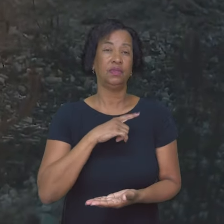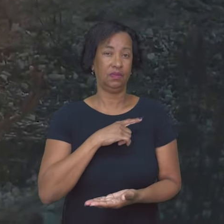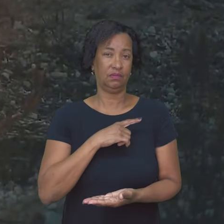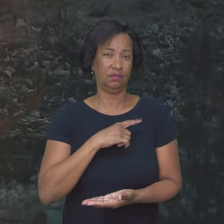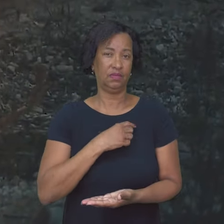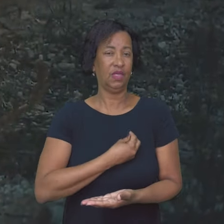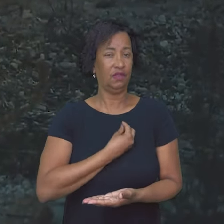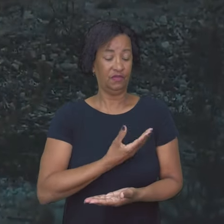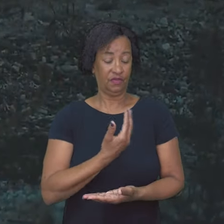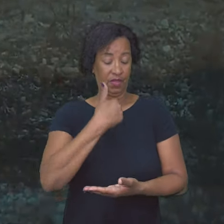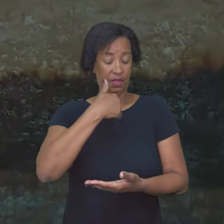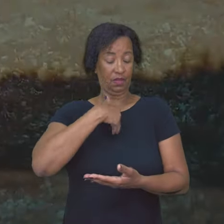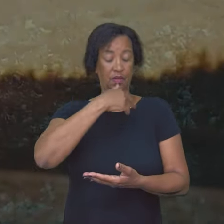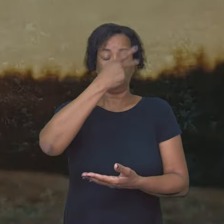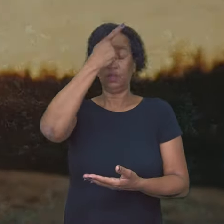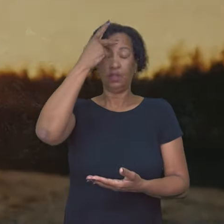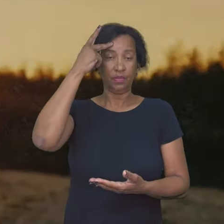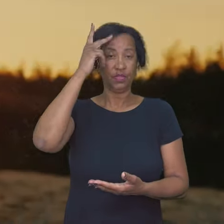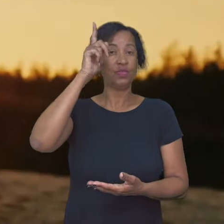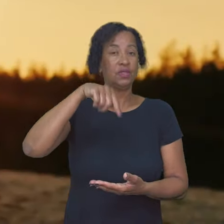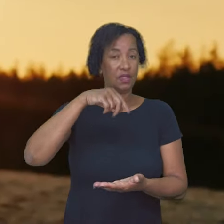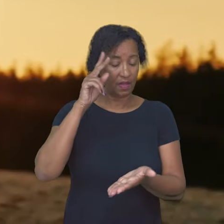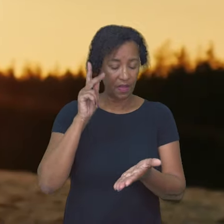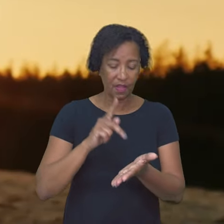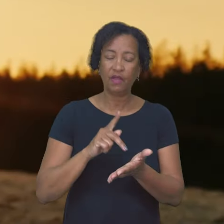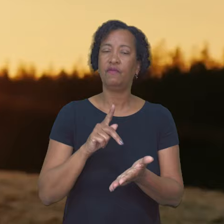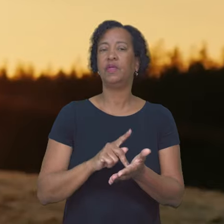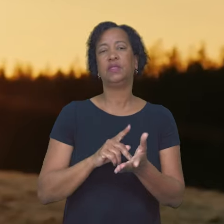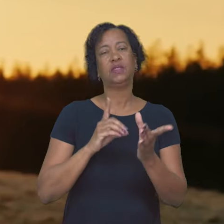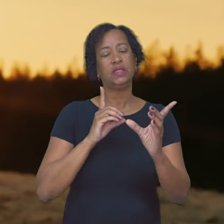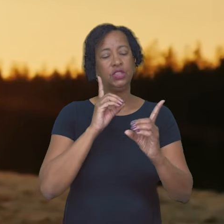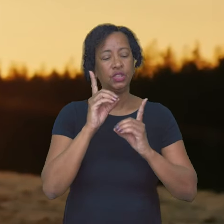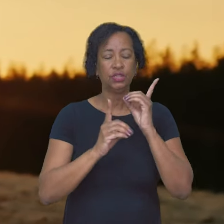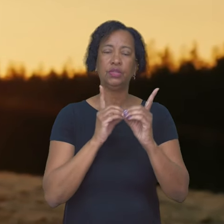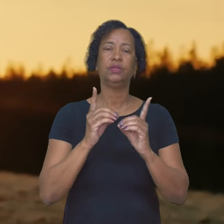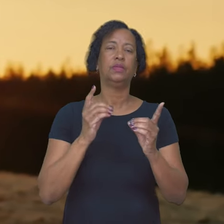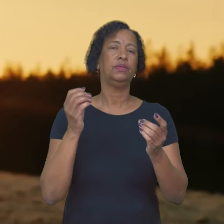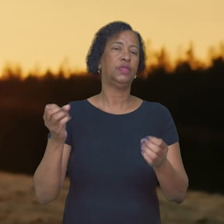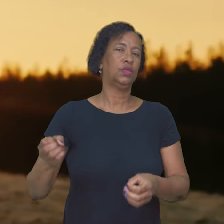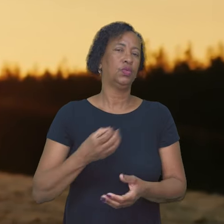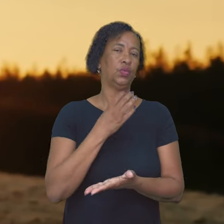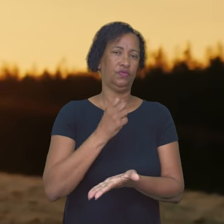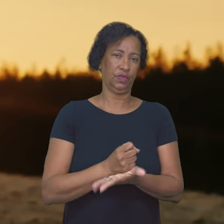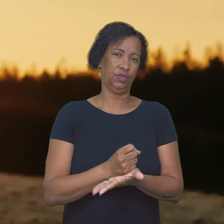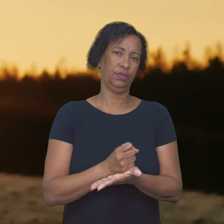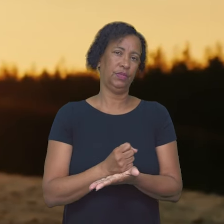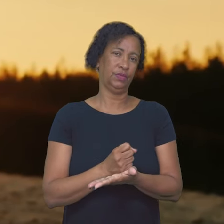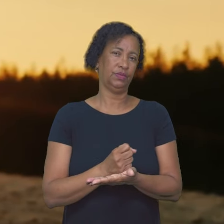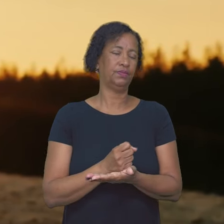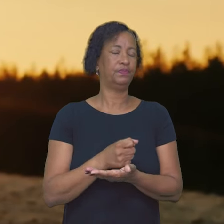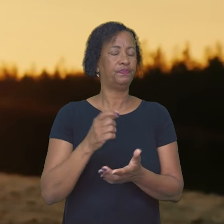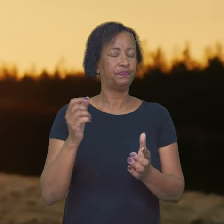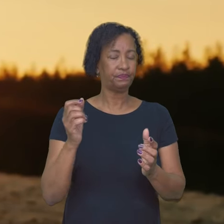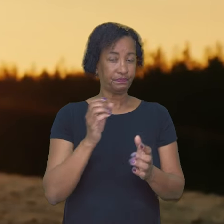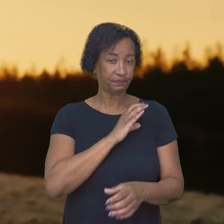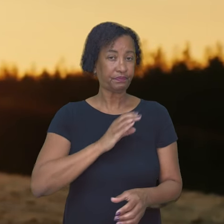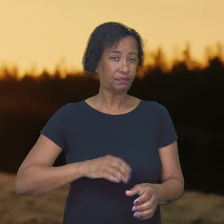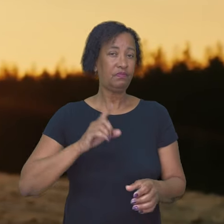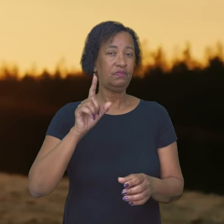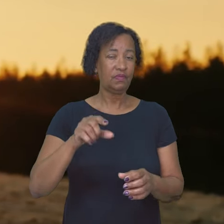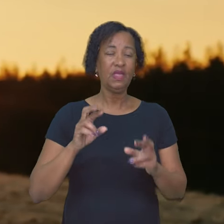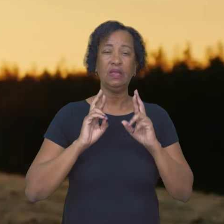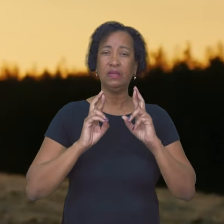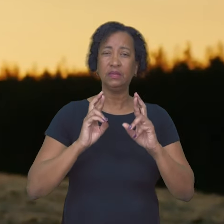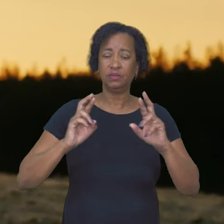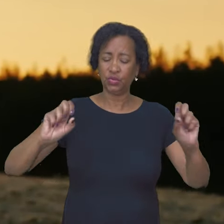dentro das pessoas hoje Essa é a verdade mais dinâmica do novo testamento Cristo em você esta é a esperança de Glória de acordo com o